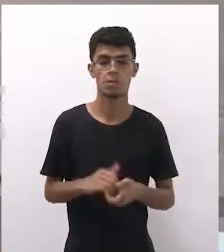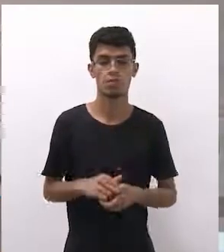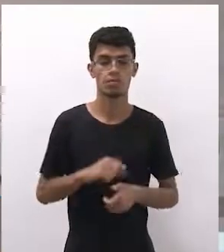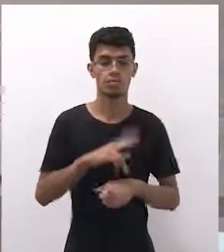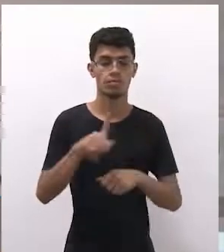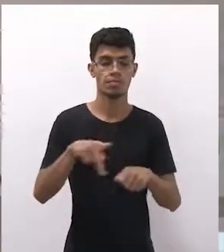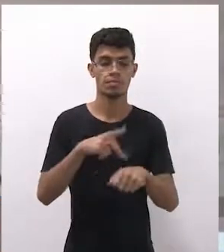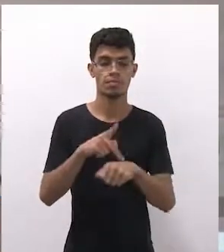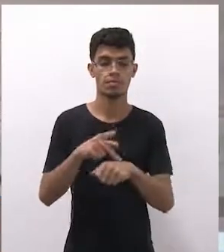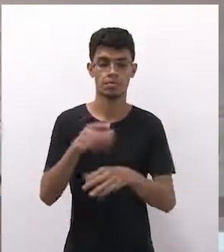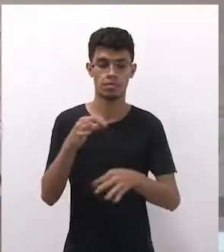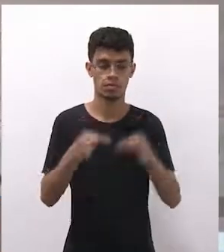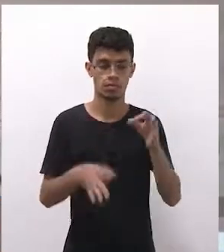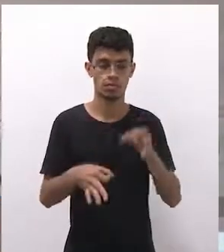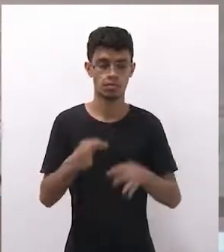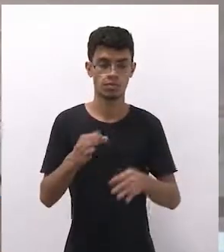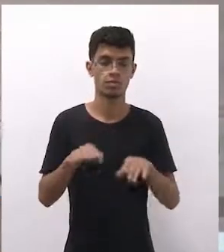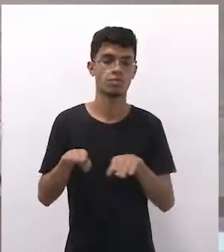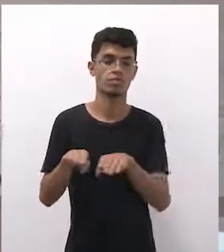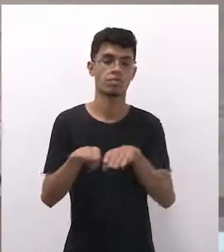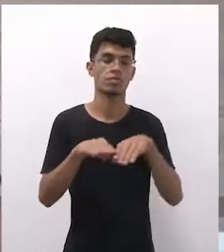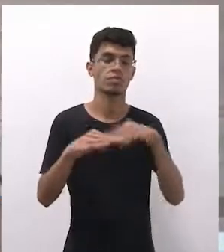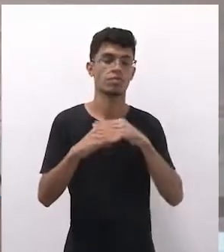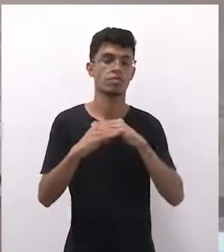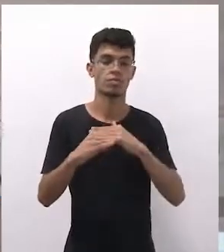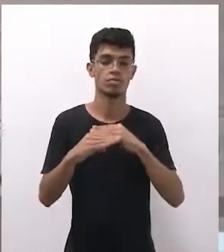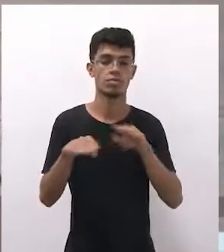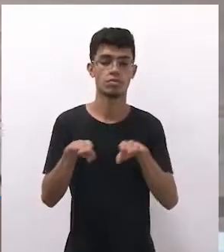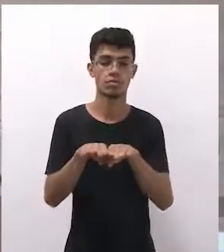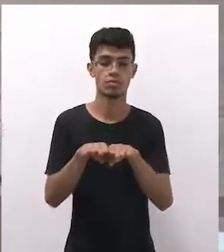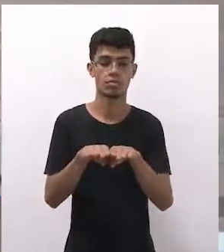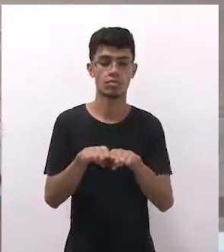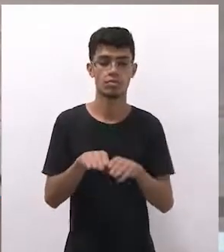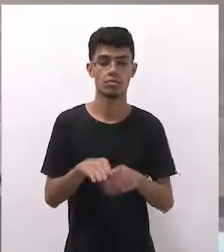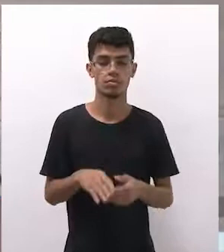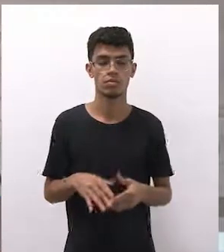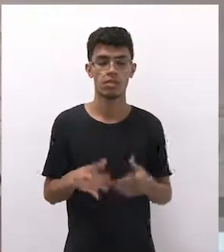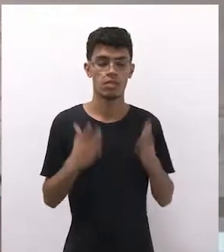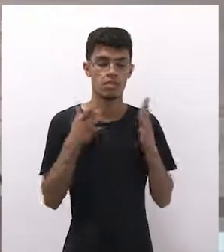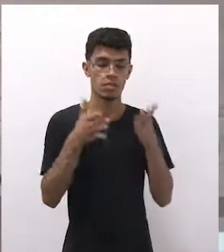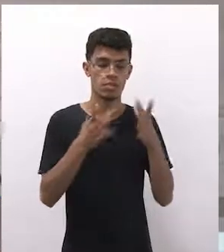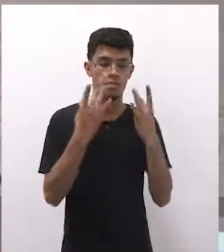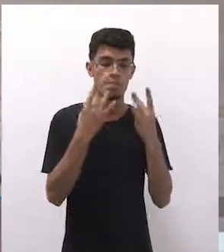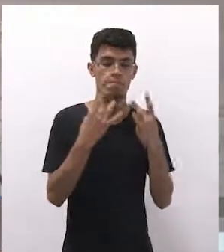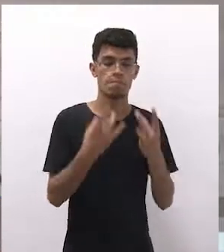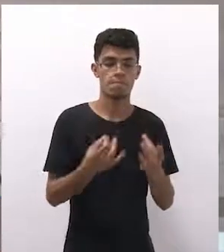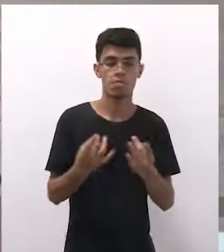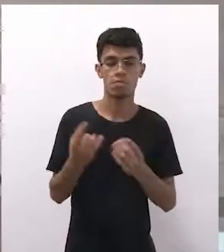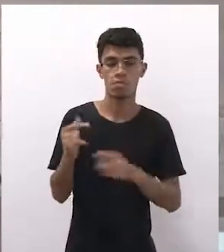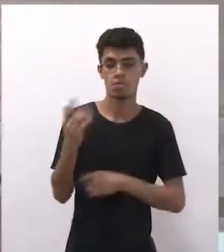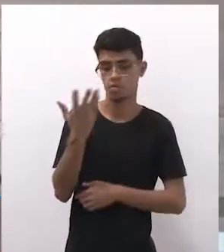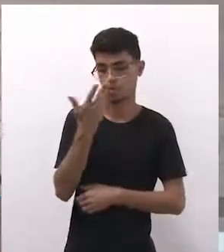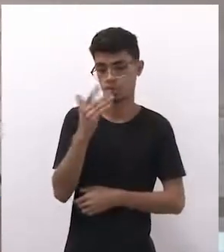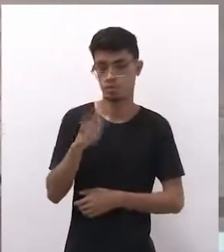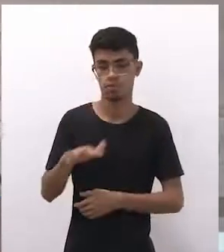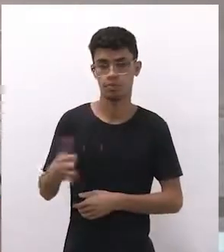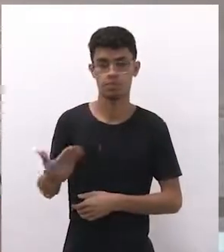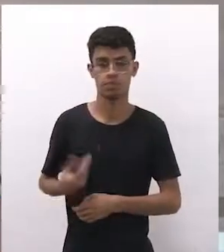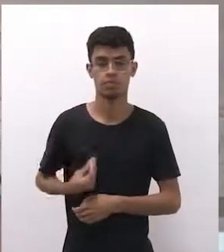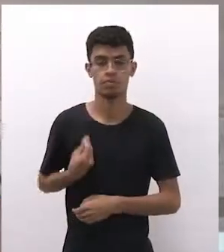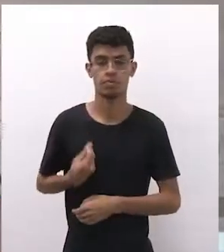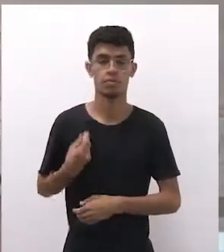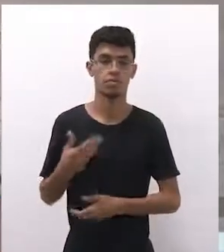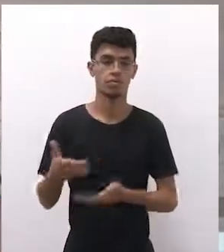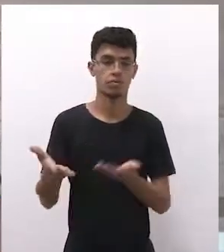mais justo, mais igualitário, e que dê essa atenção central para a infância. Então, eu